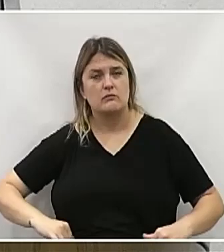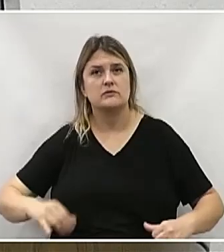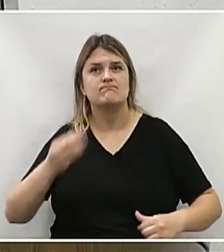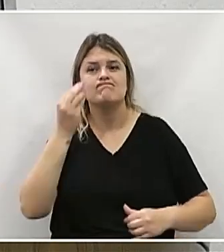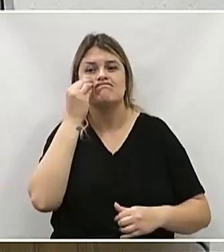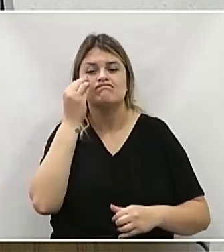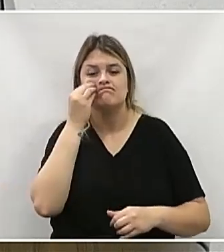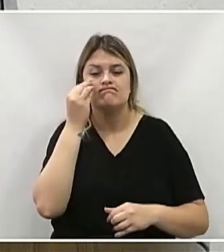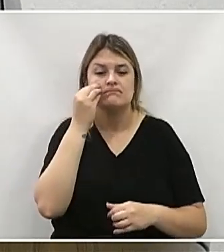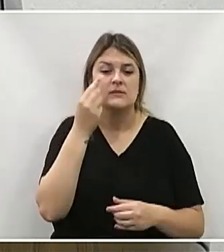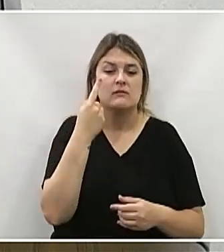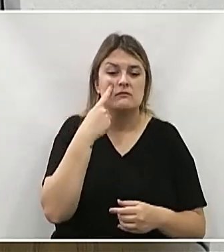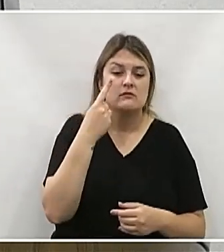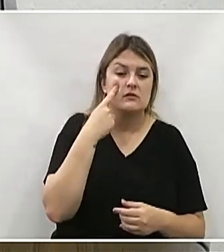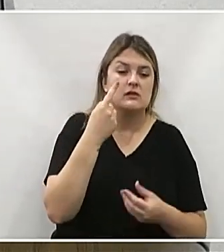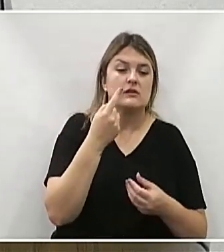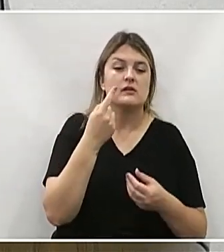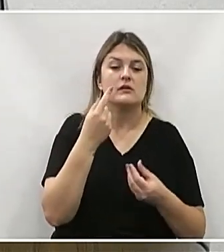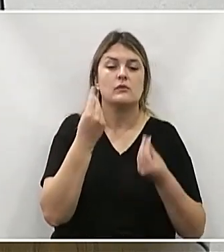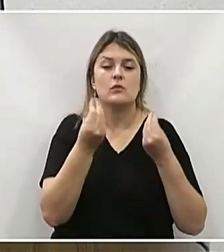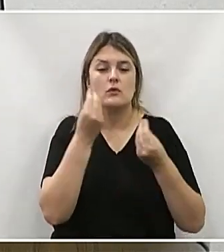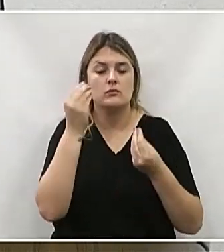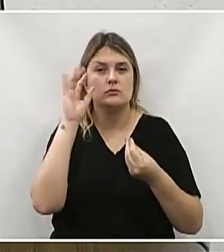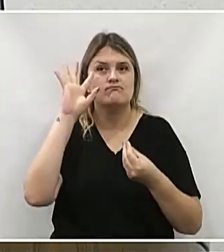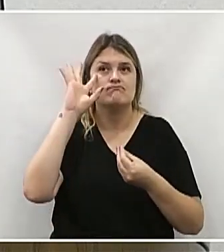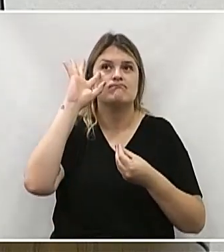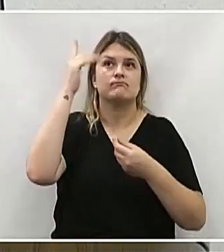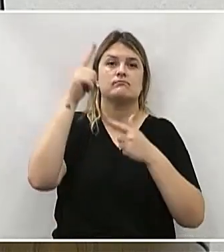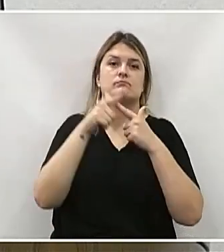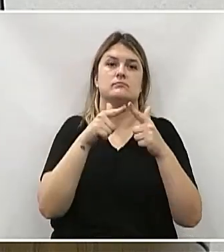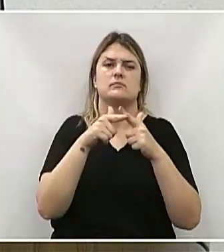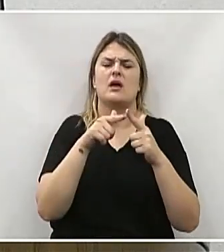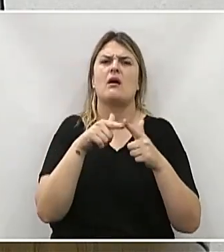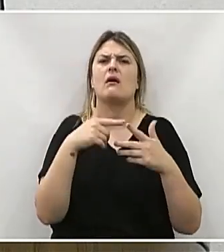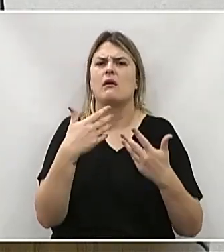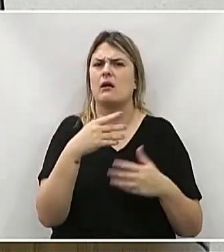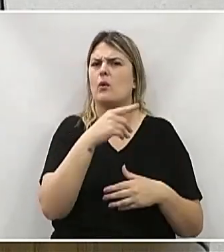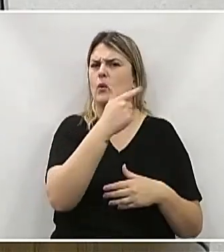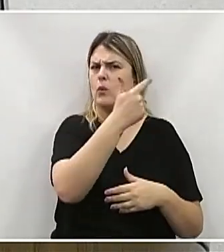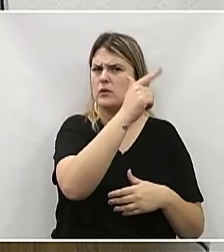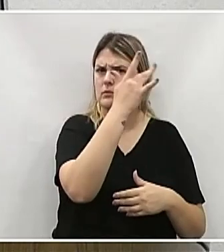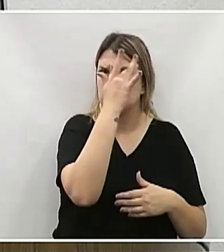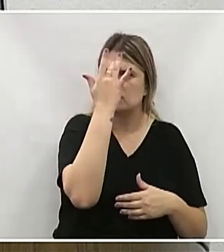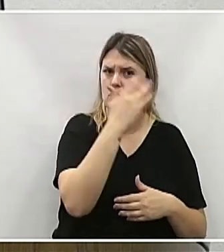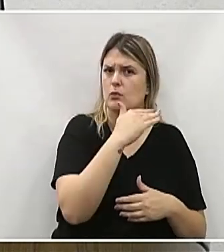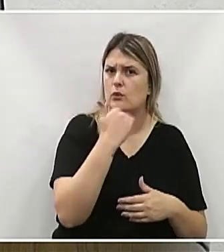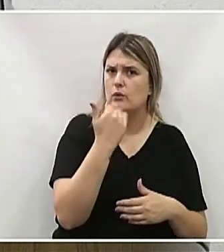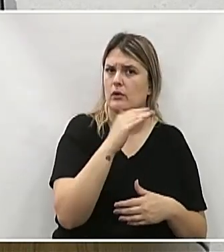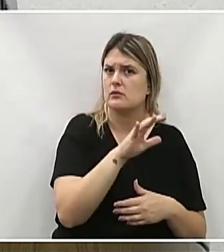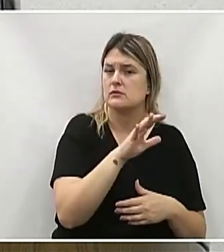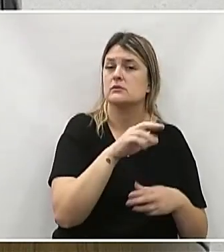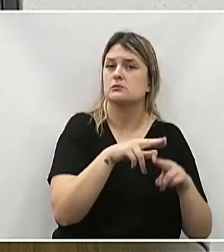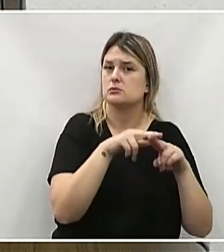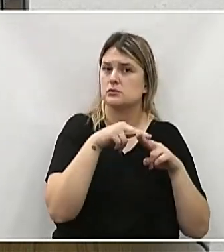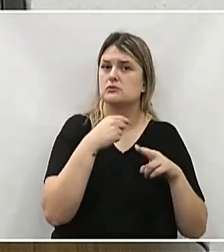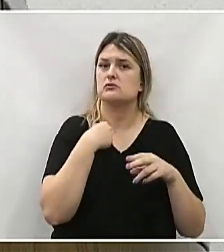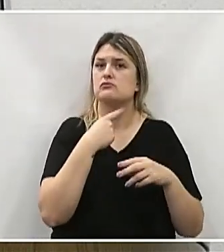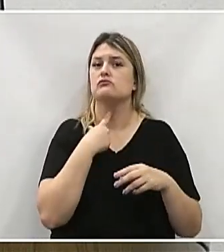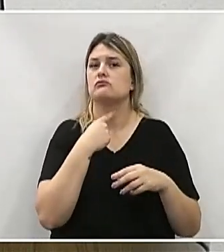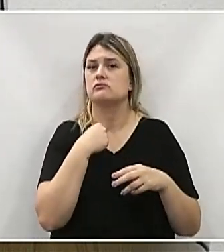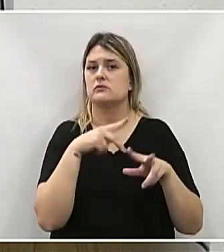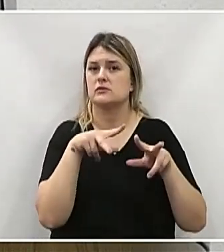buscando a solução né A tal pessoa saiu assim por isso que também